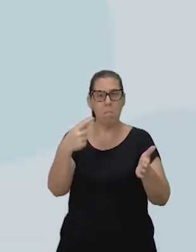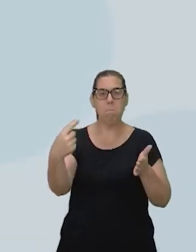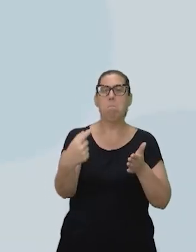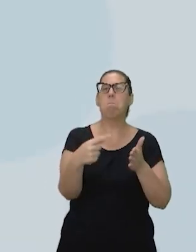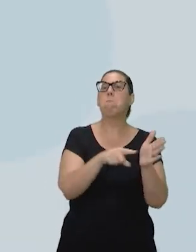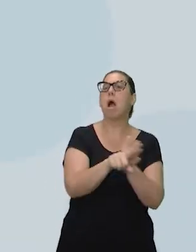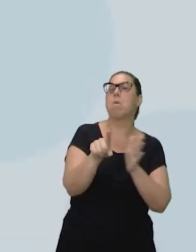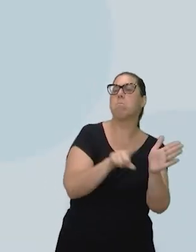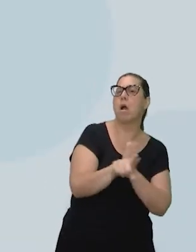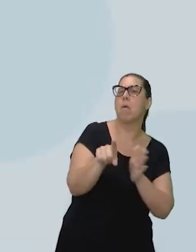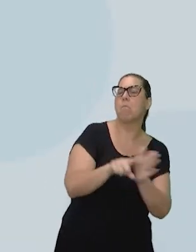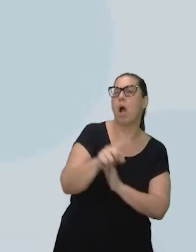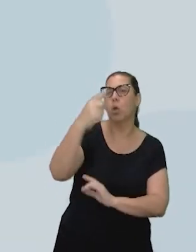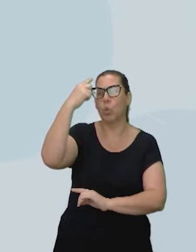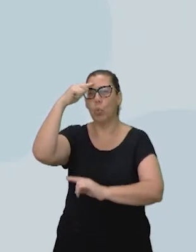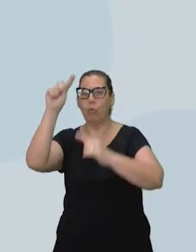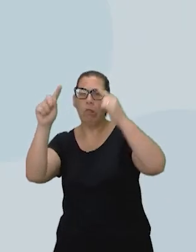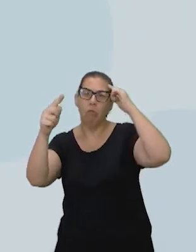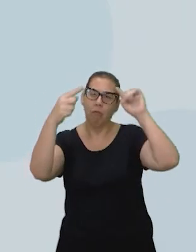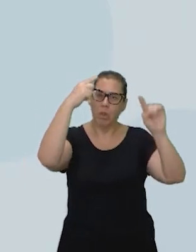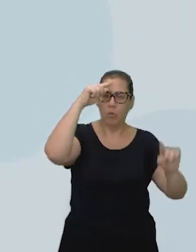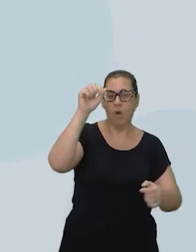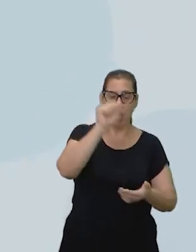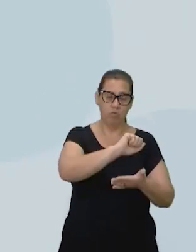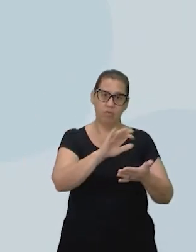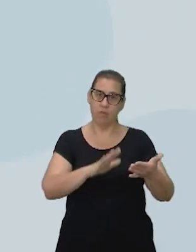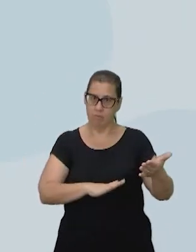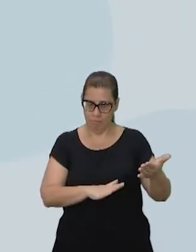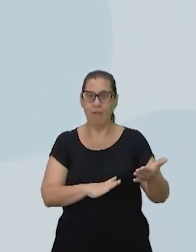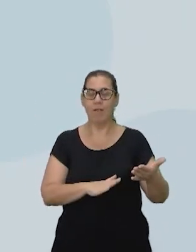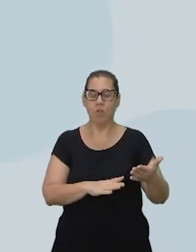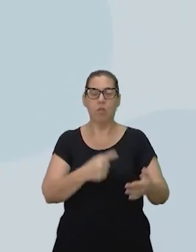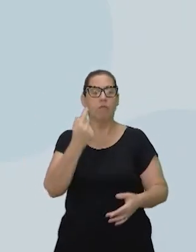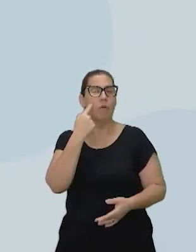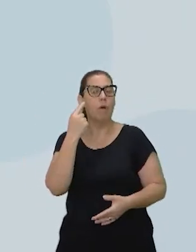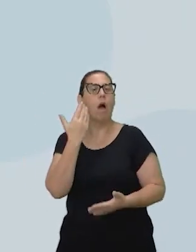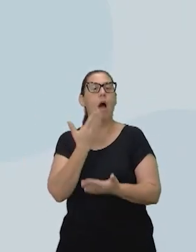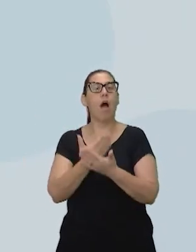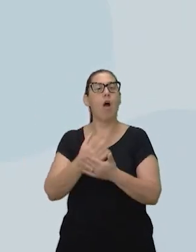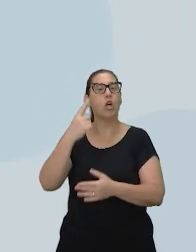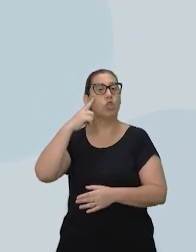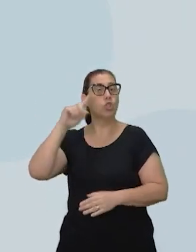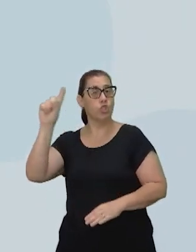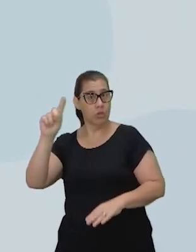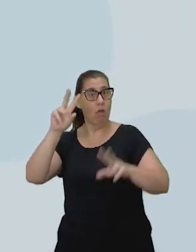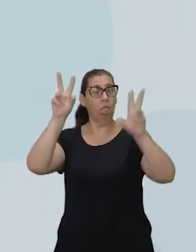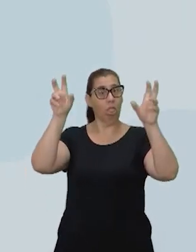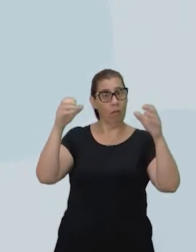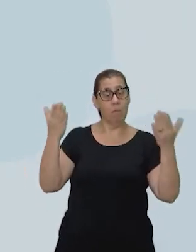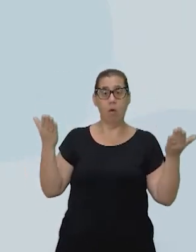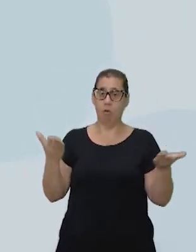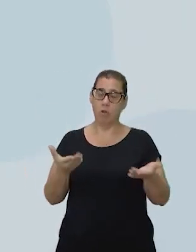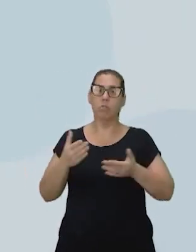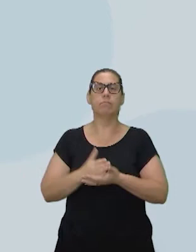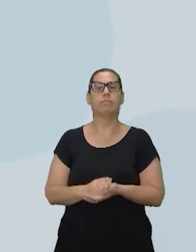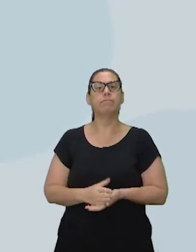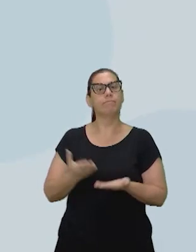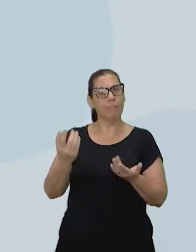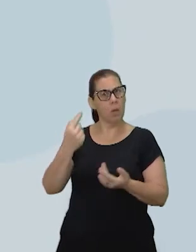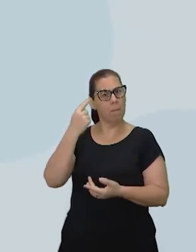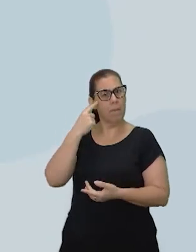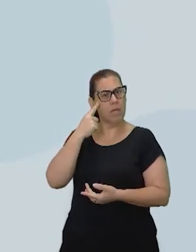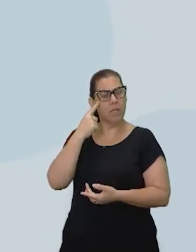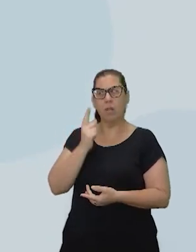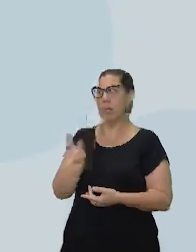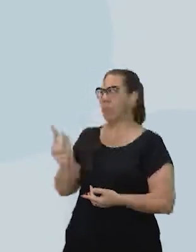gente faz, algumas dúvidas, resolver as atividades, identificando esta aula com data e título. A gente já vai começar